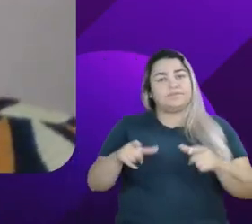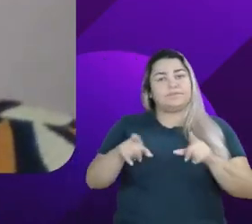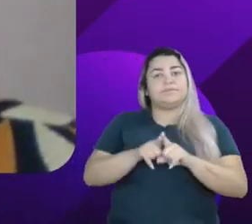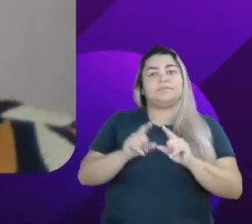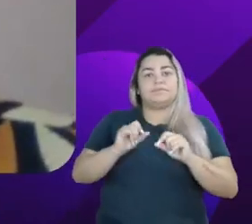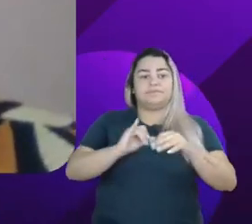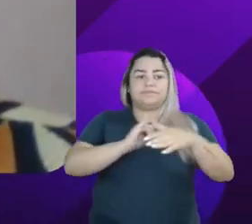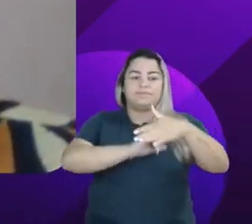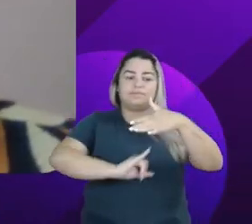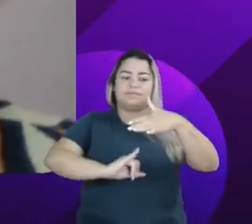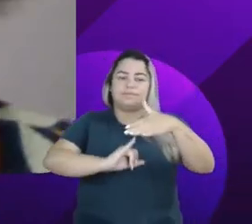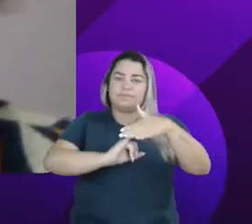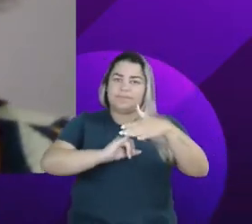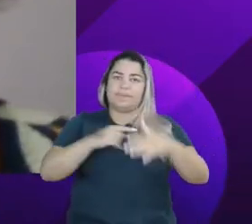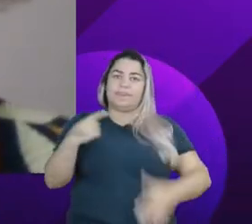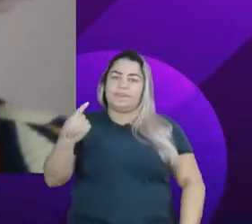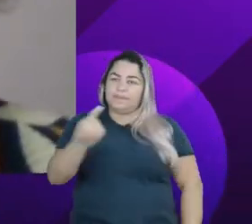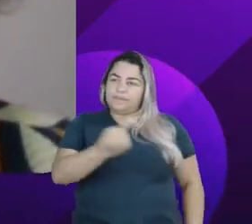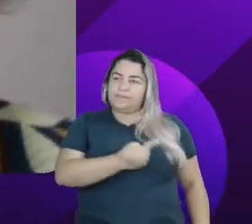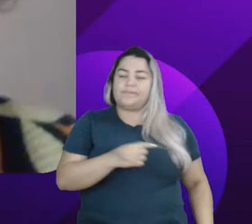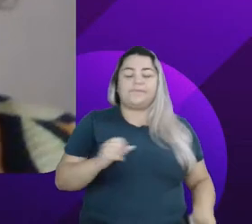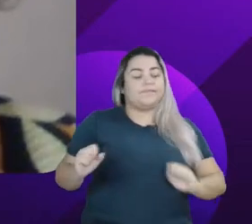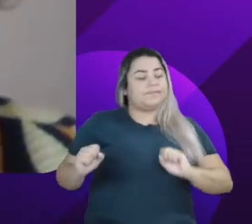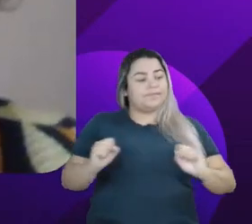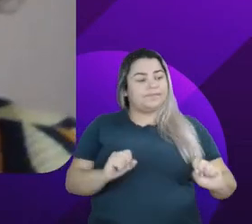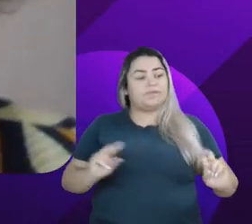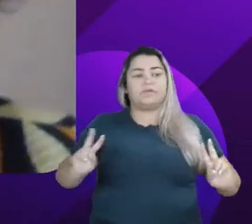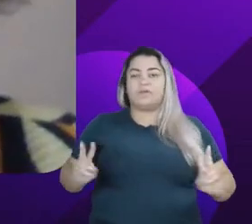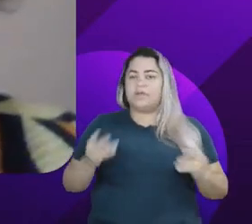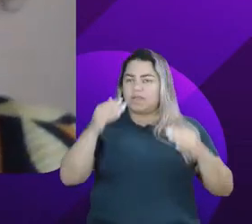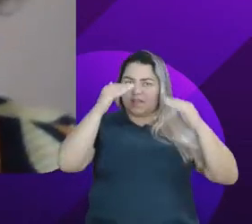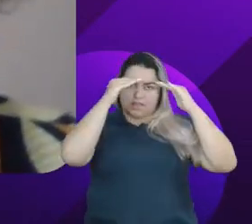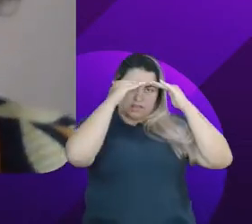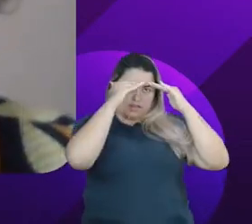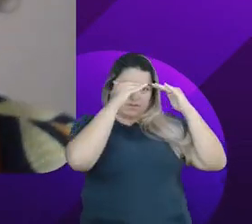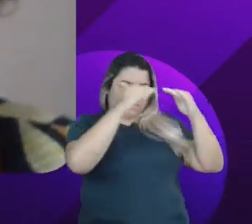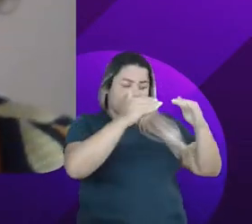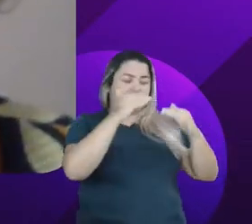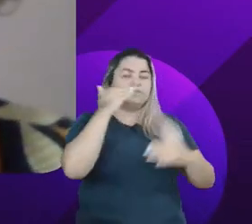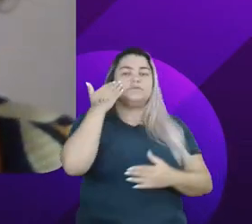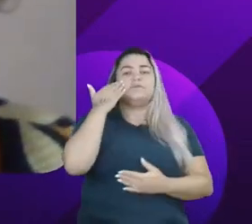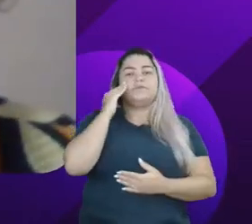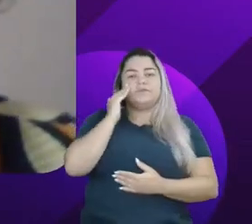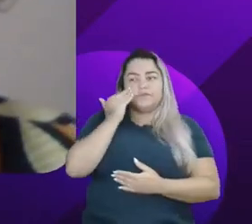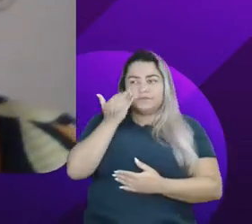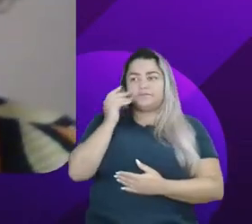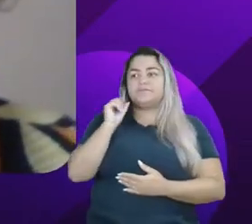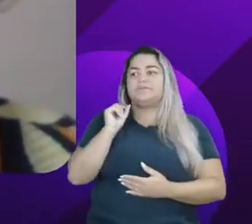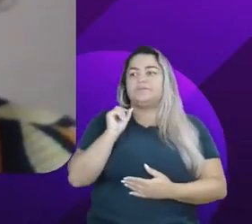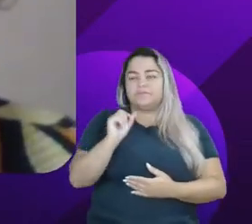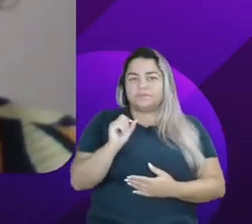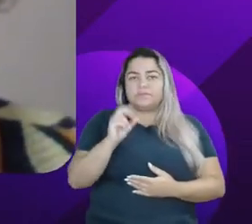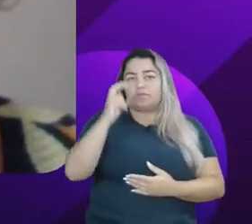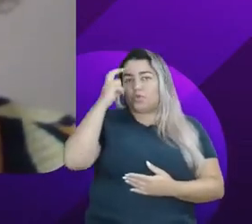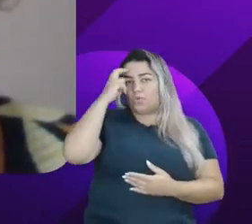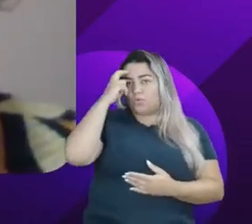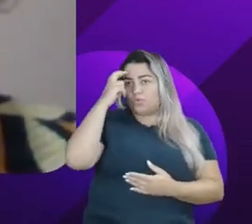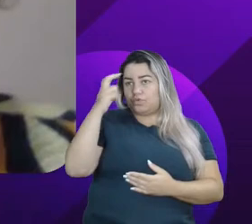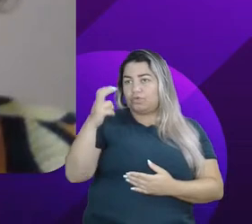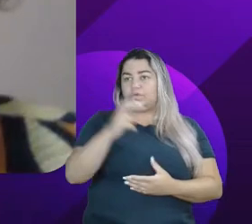uma institucionalização, nós possamos valorizar, respeitar e entender, inclusive, a